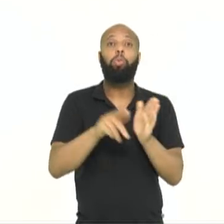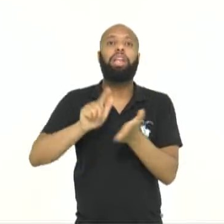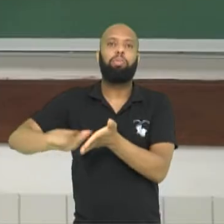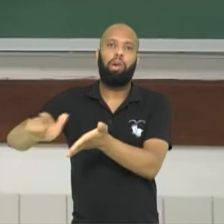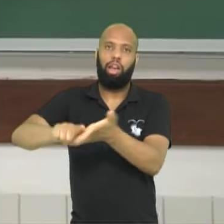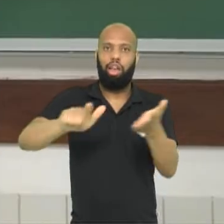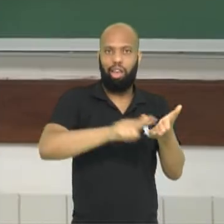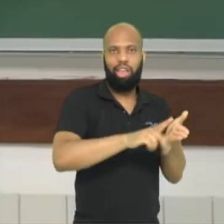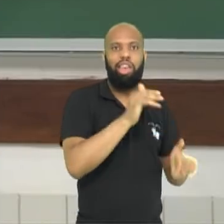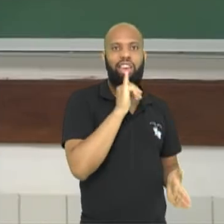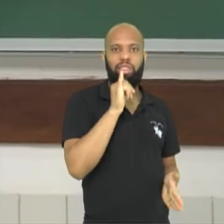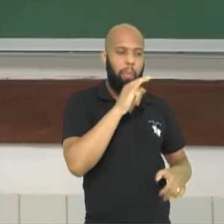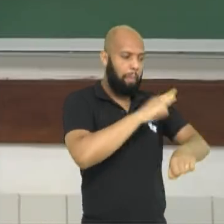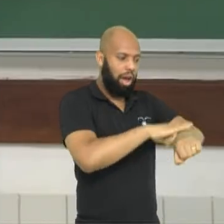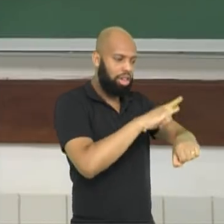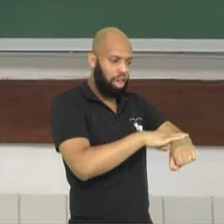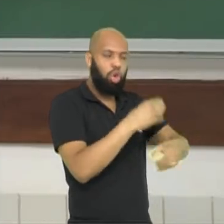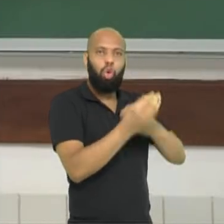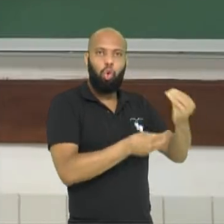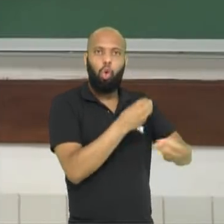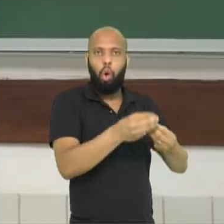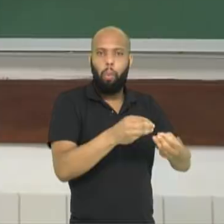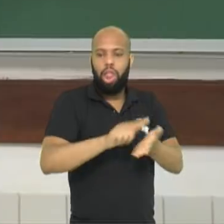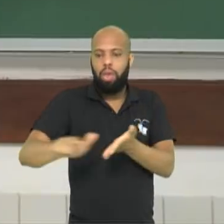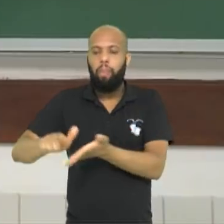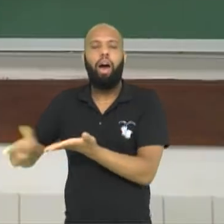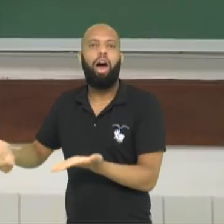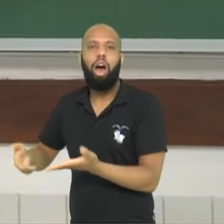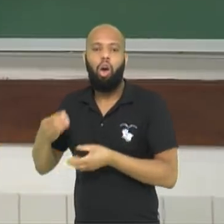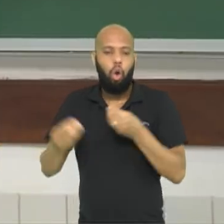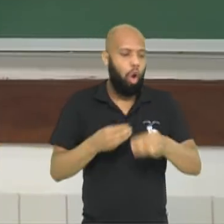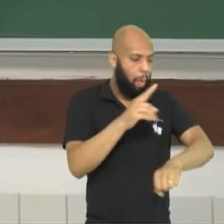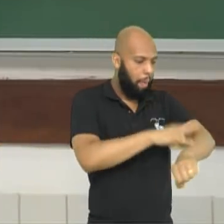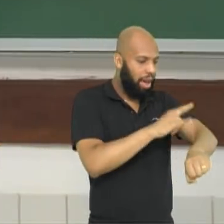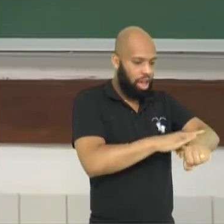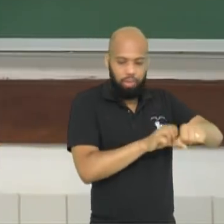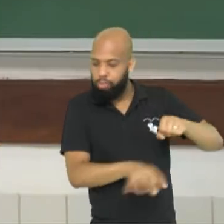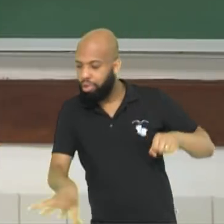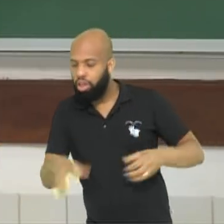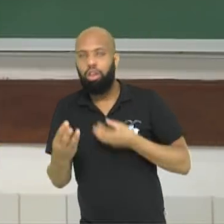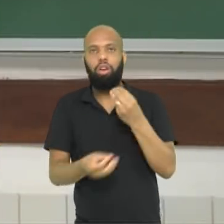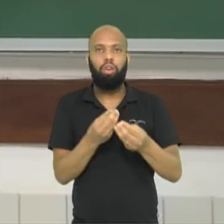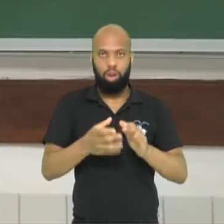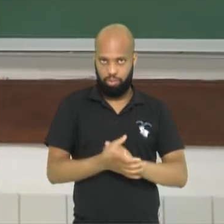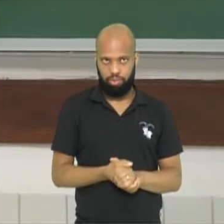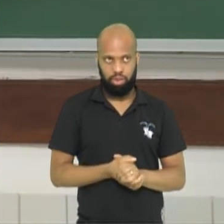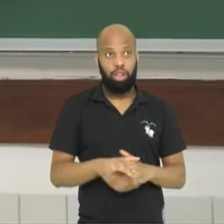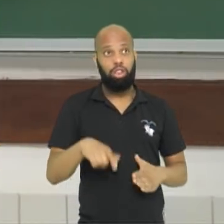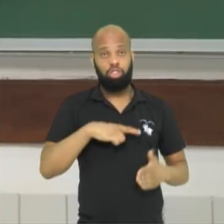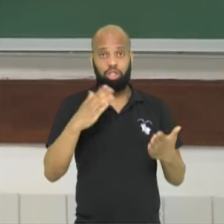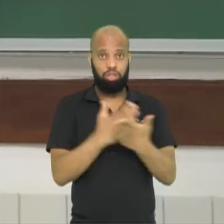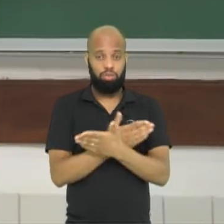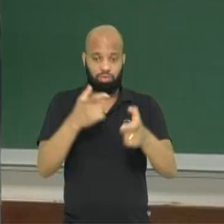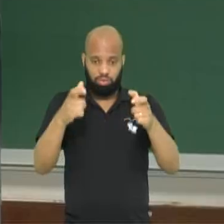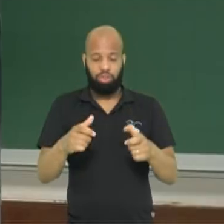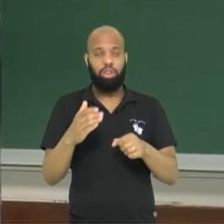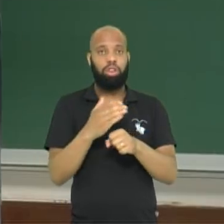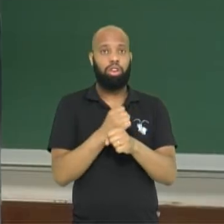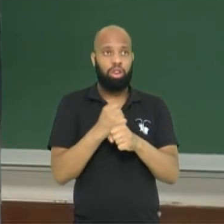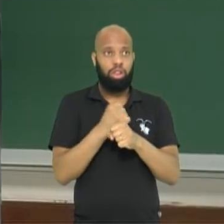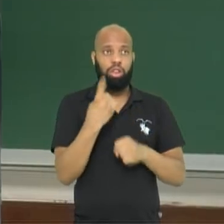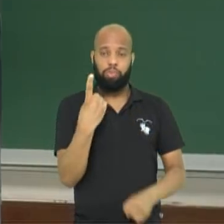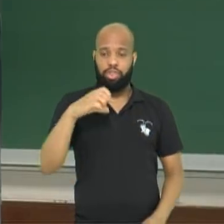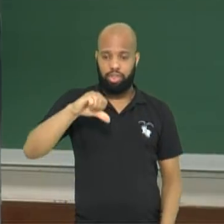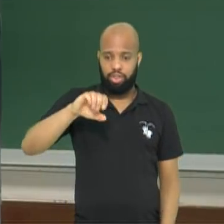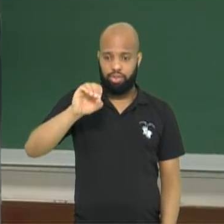água, mas servia-se dessas águas e as águas deveriam ser despejadas, né, em algum lugar. Então no ano de